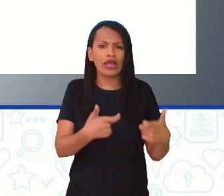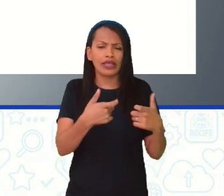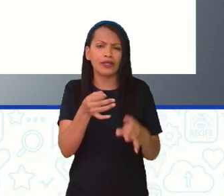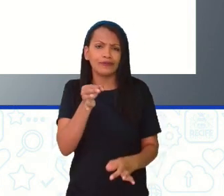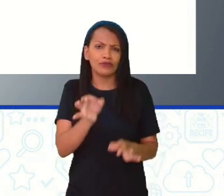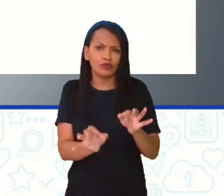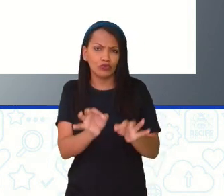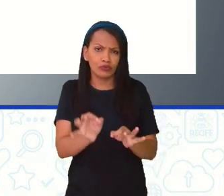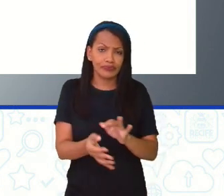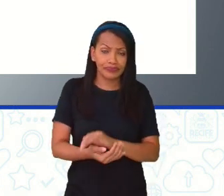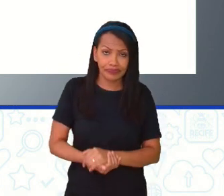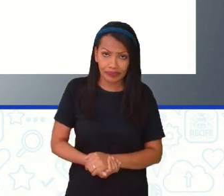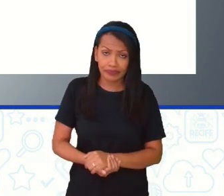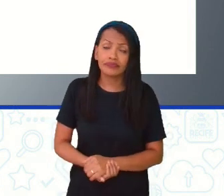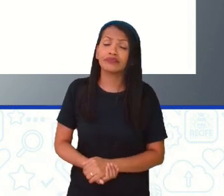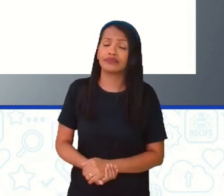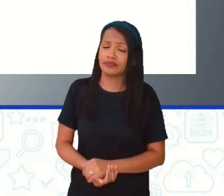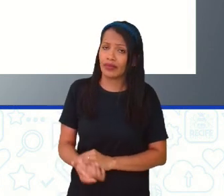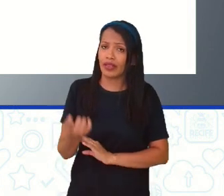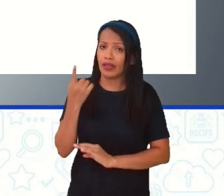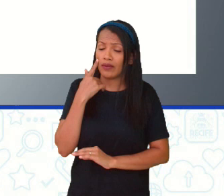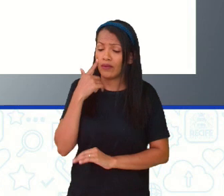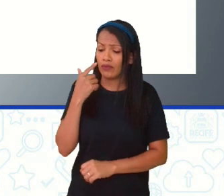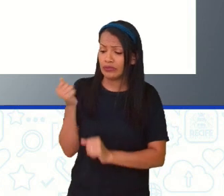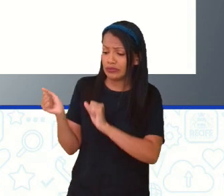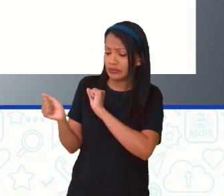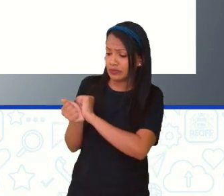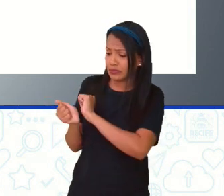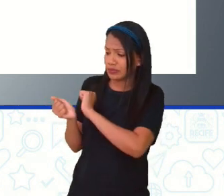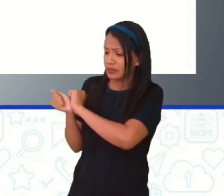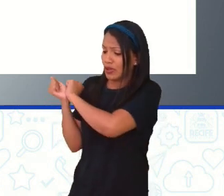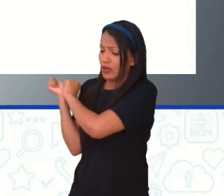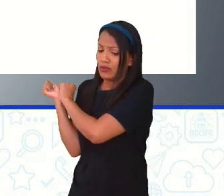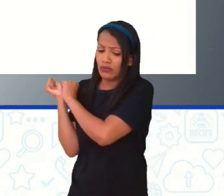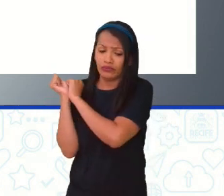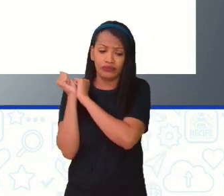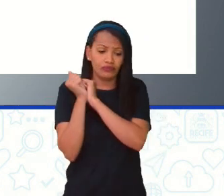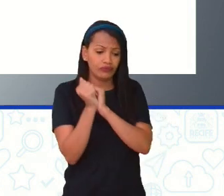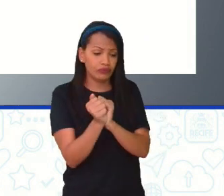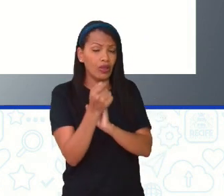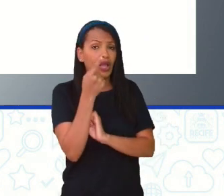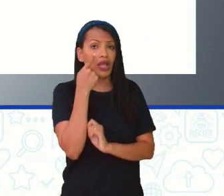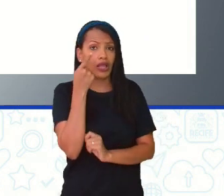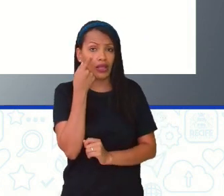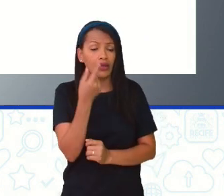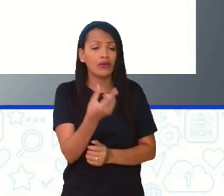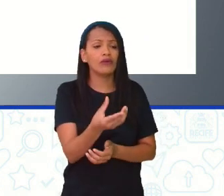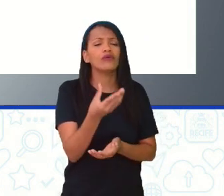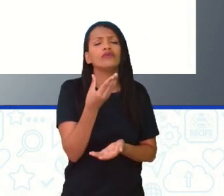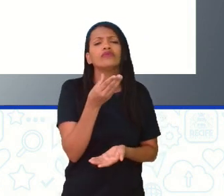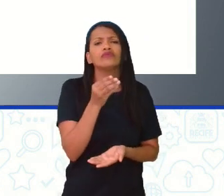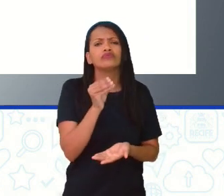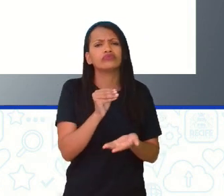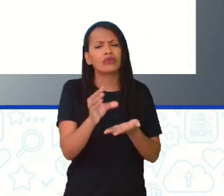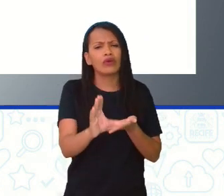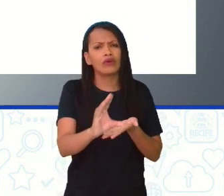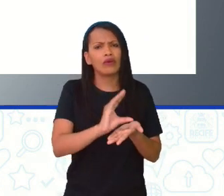negros africanos para o trabalho escravo e tendo-se em vista a lucratividade do tráfico negreiro,